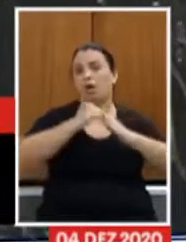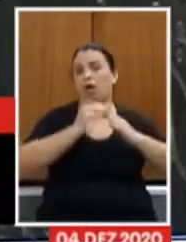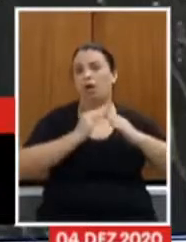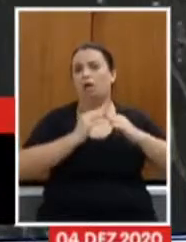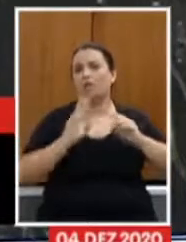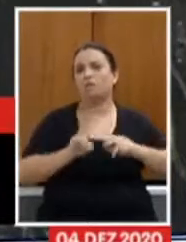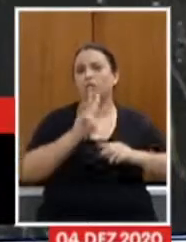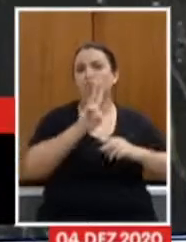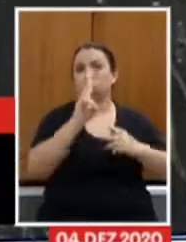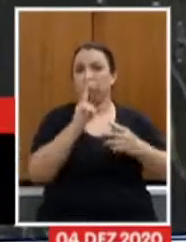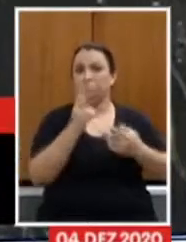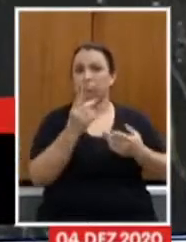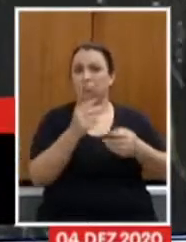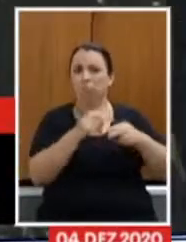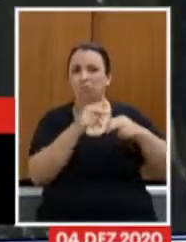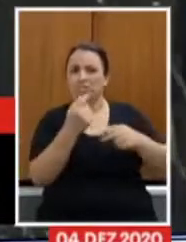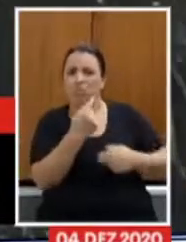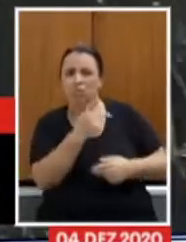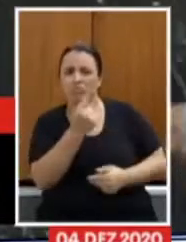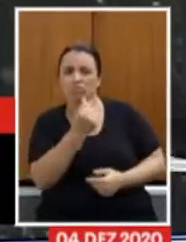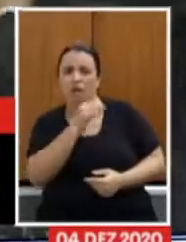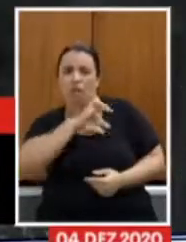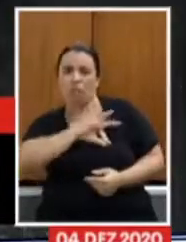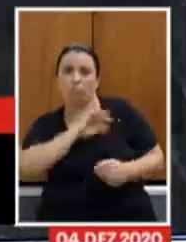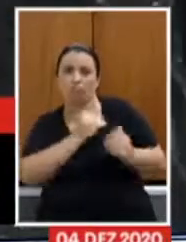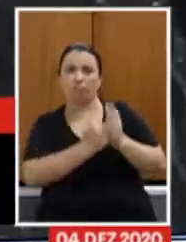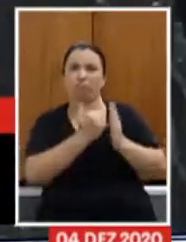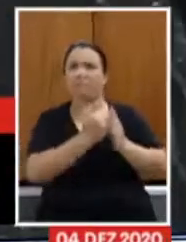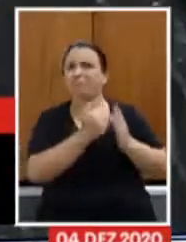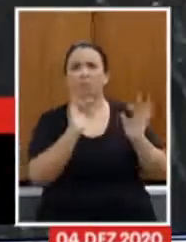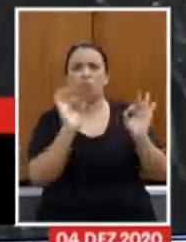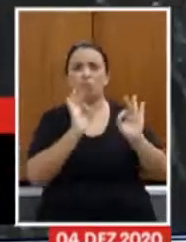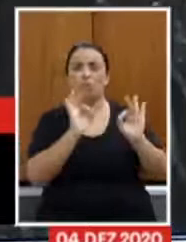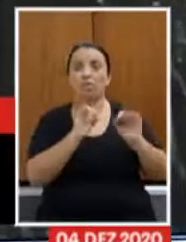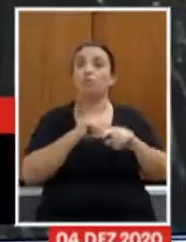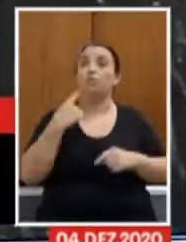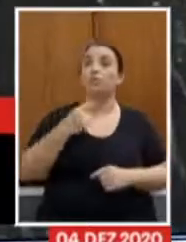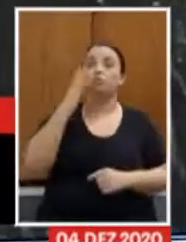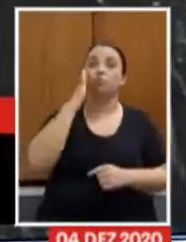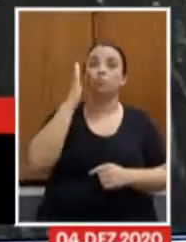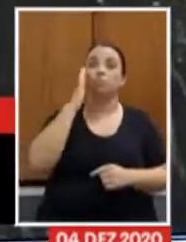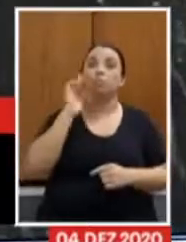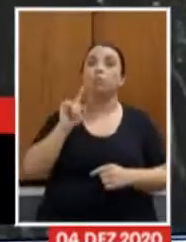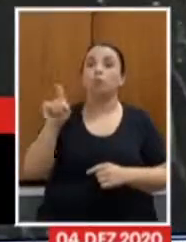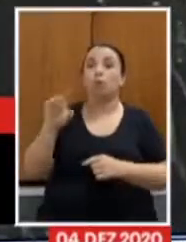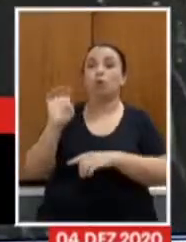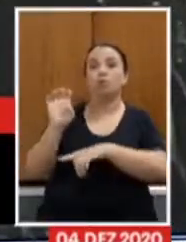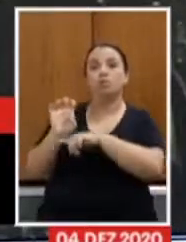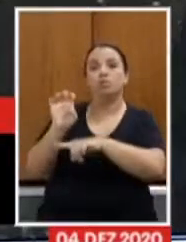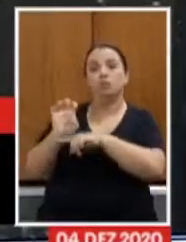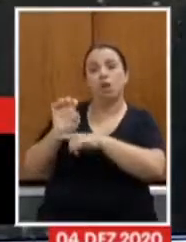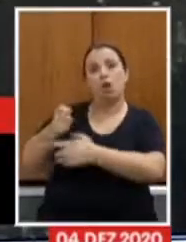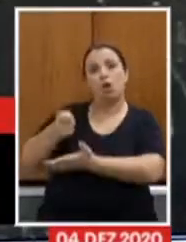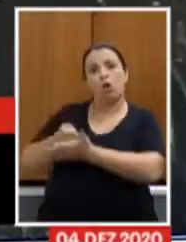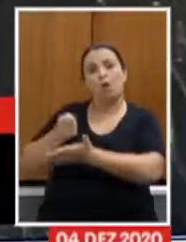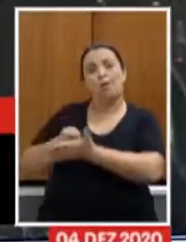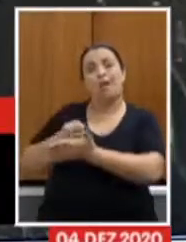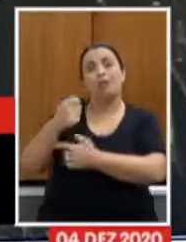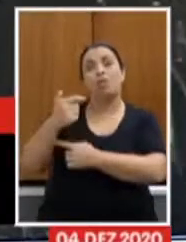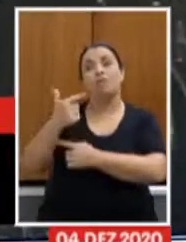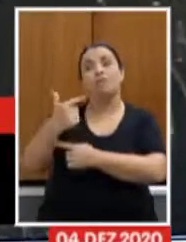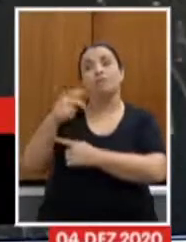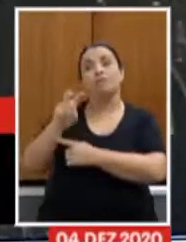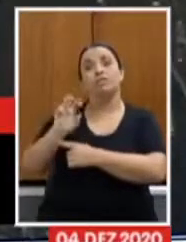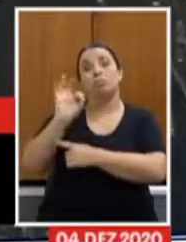remuneração. Nós sabemos que, obrigatoriamente, o Estado tem que investir mínimo de